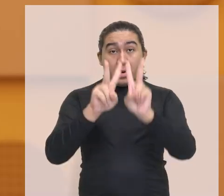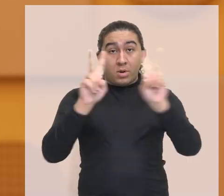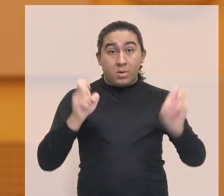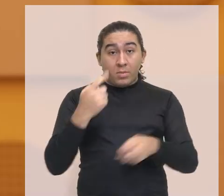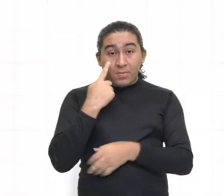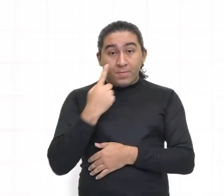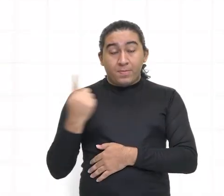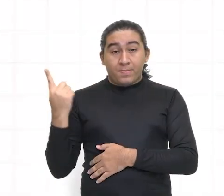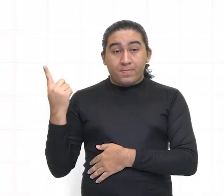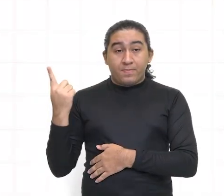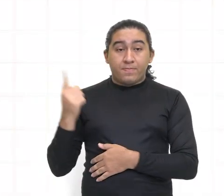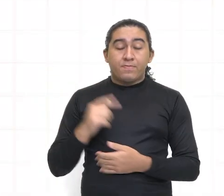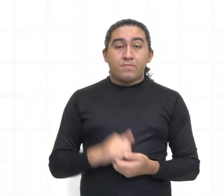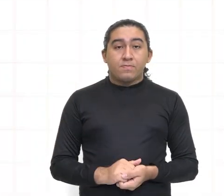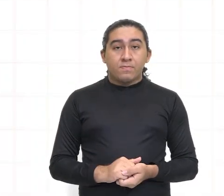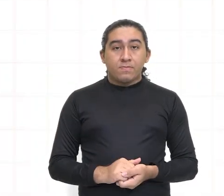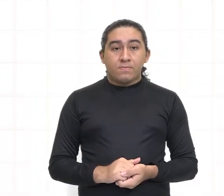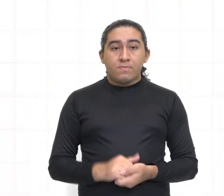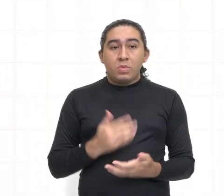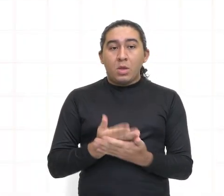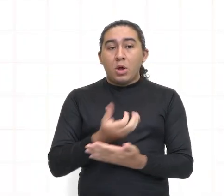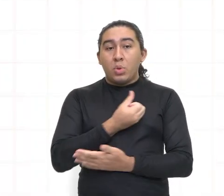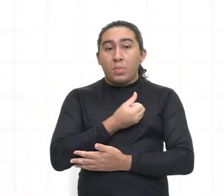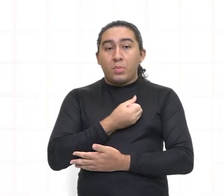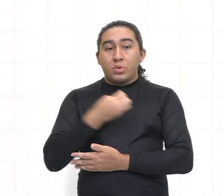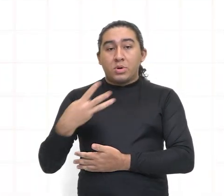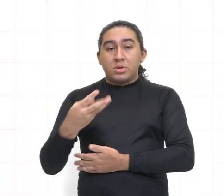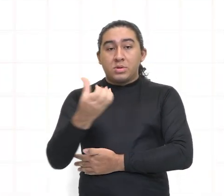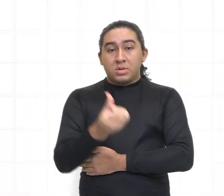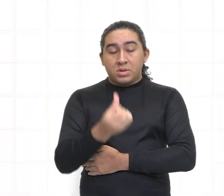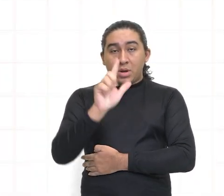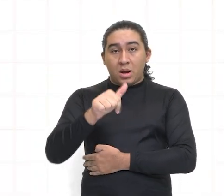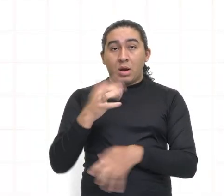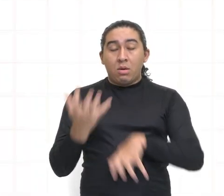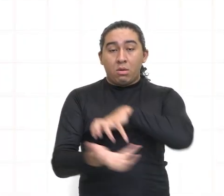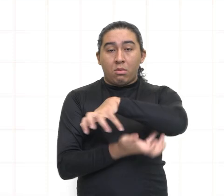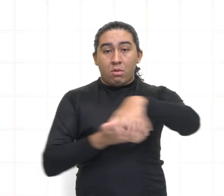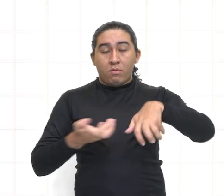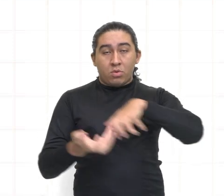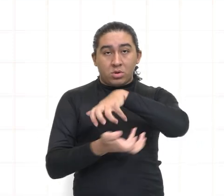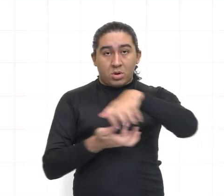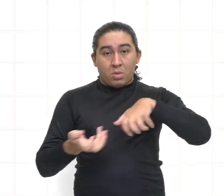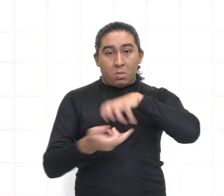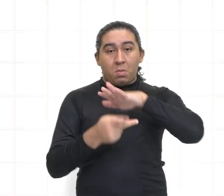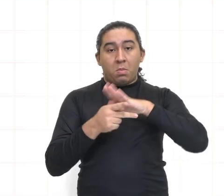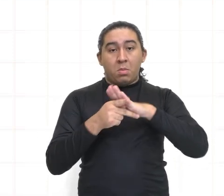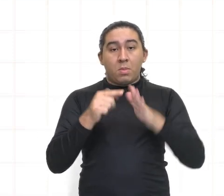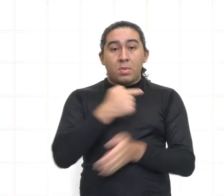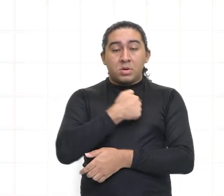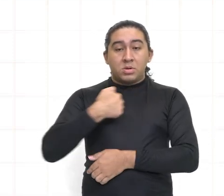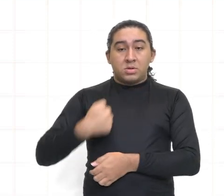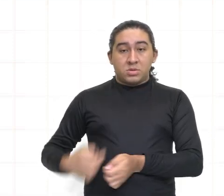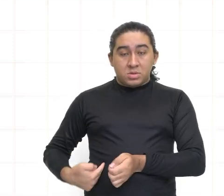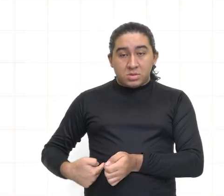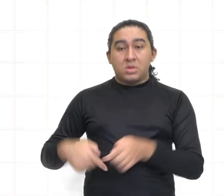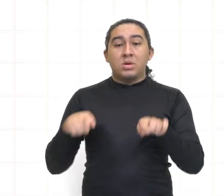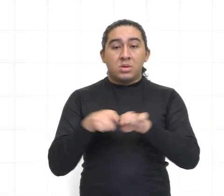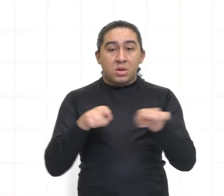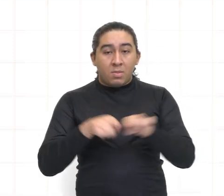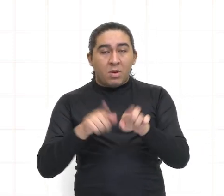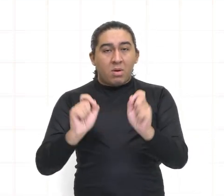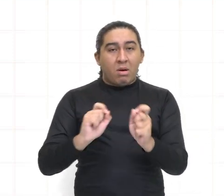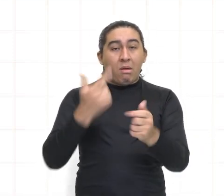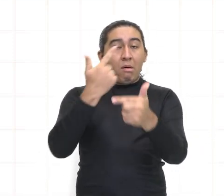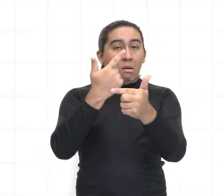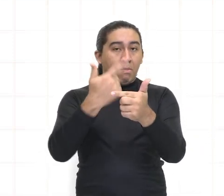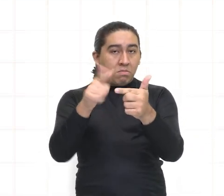aula. Vamos lá, galera. Aula de número 36. Objeto de conhecimento, Revolução Chinesa